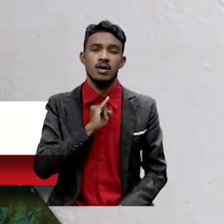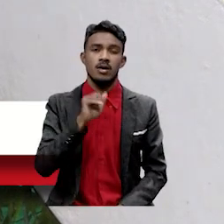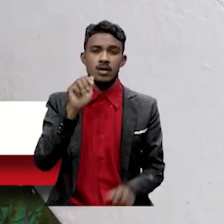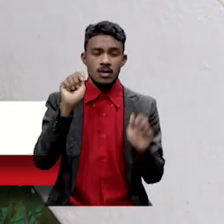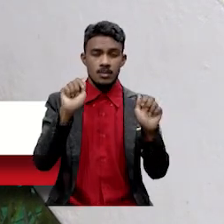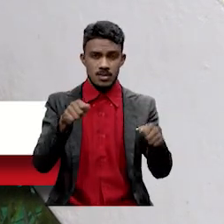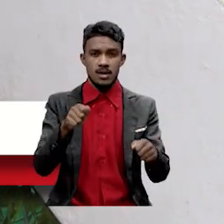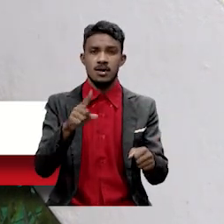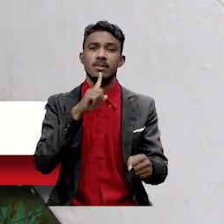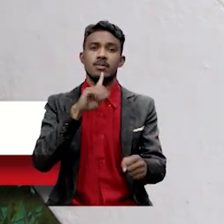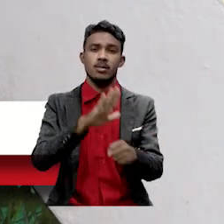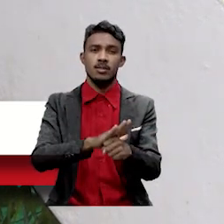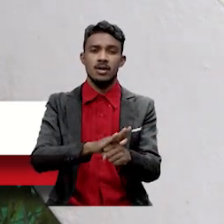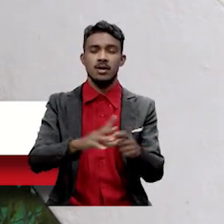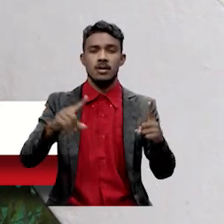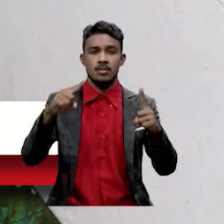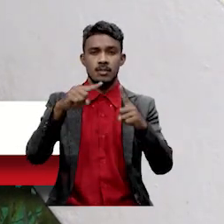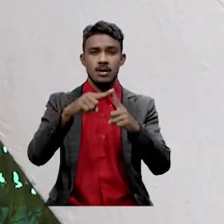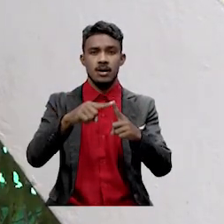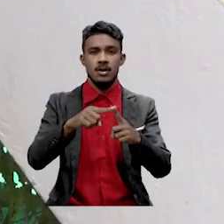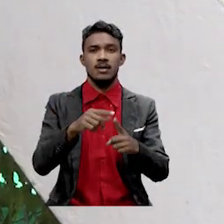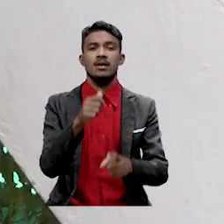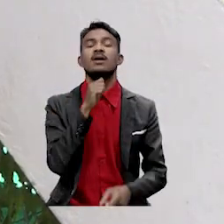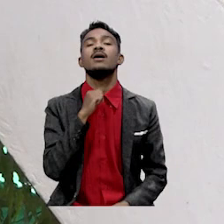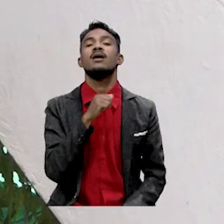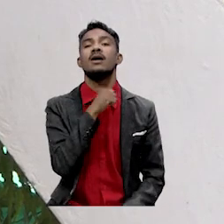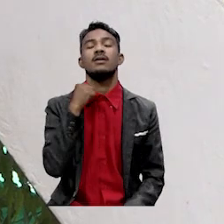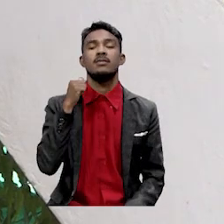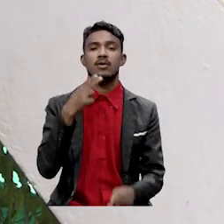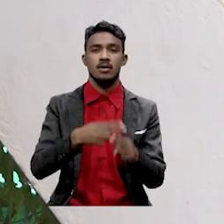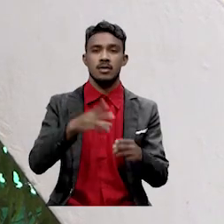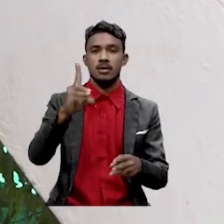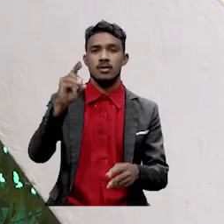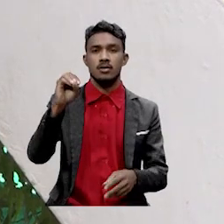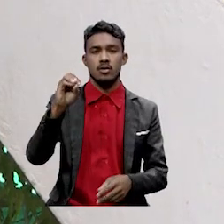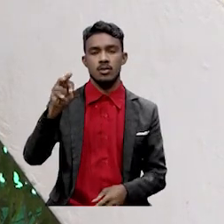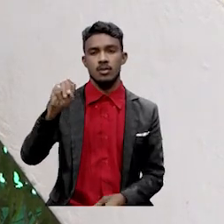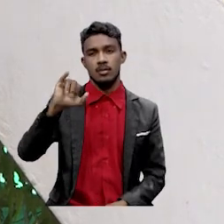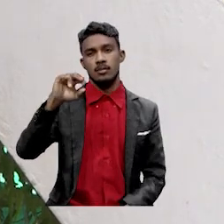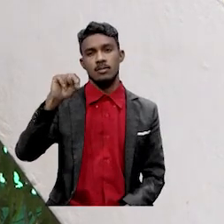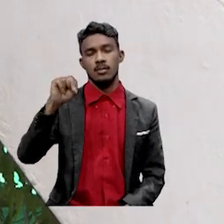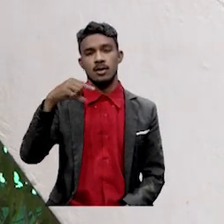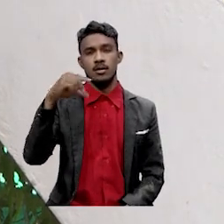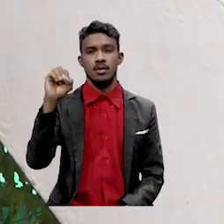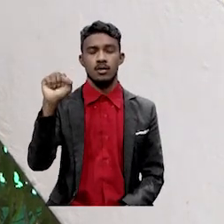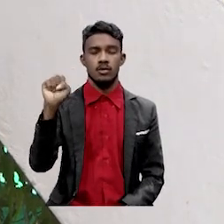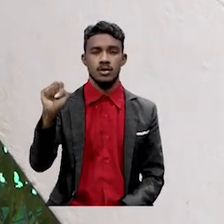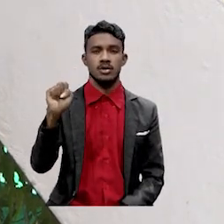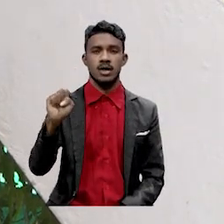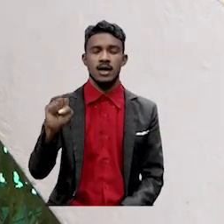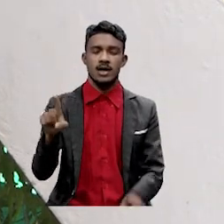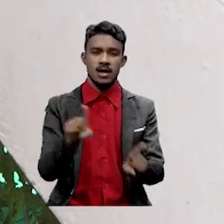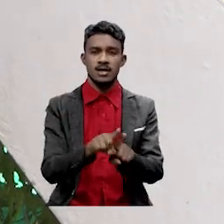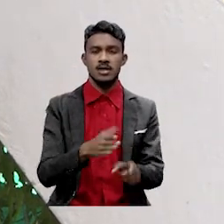promete, ba amo Domingos Malbere, que há um dia chefe, que